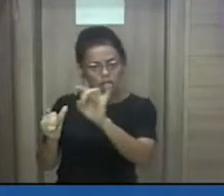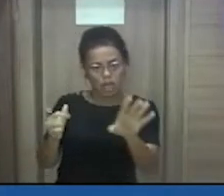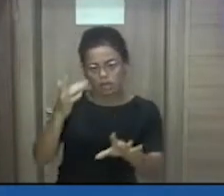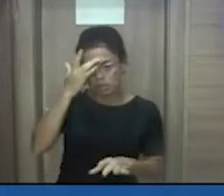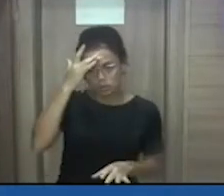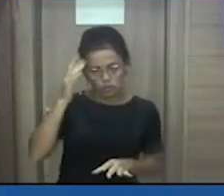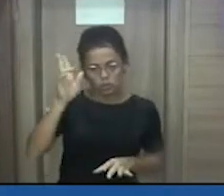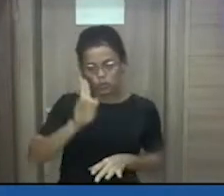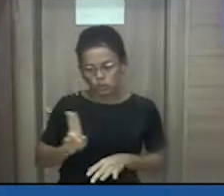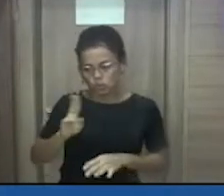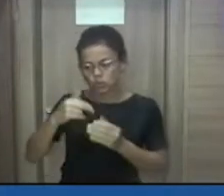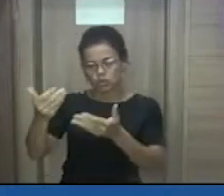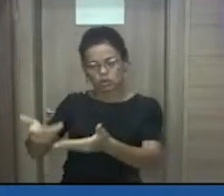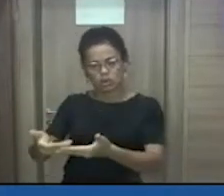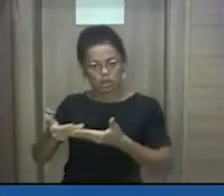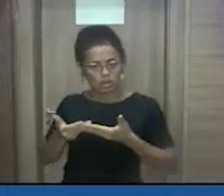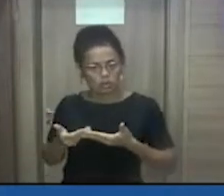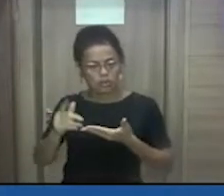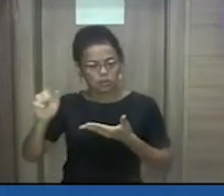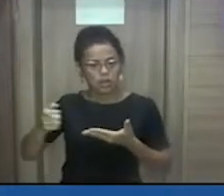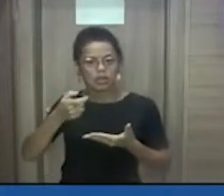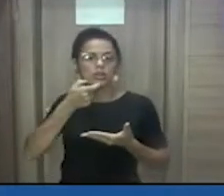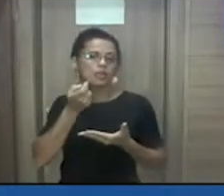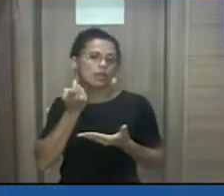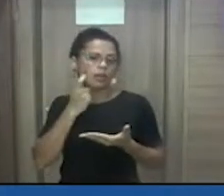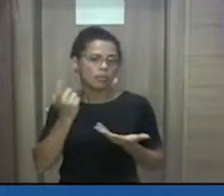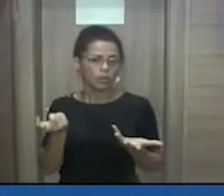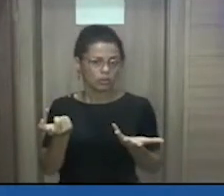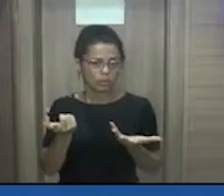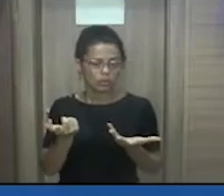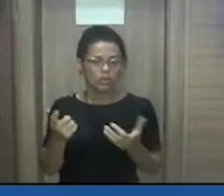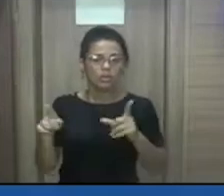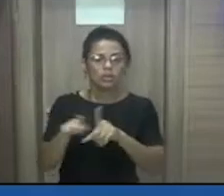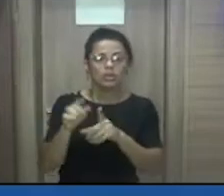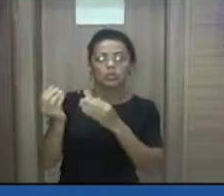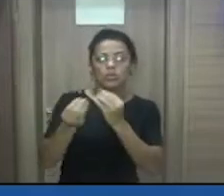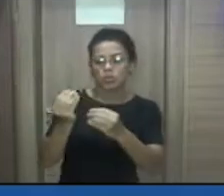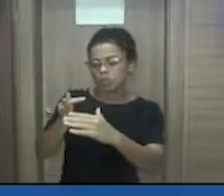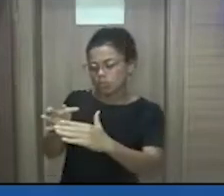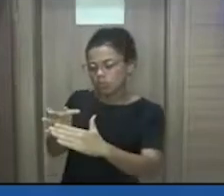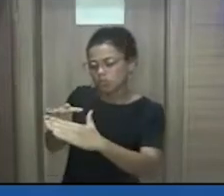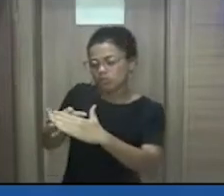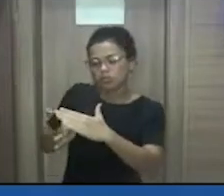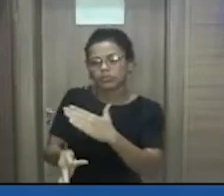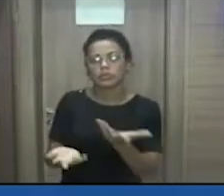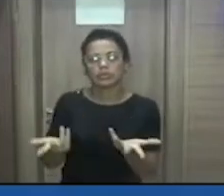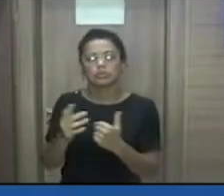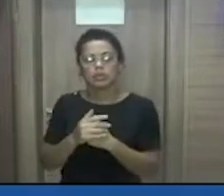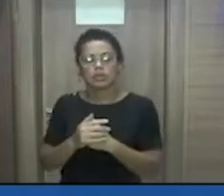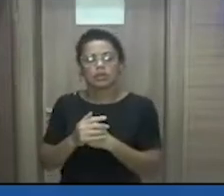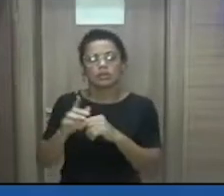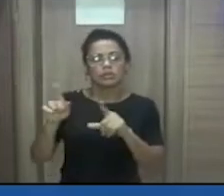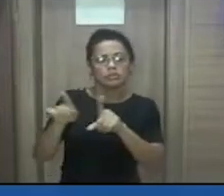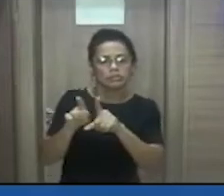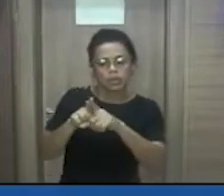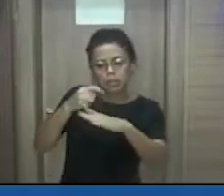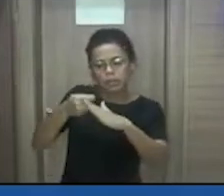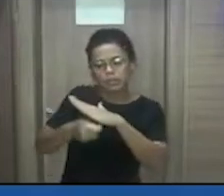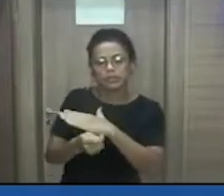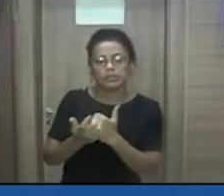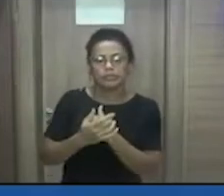que estão recebendo essa prótese, e também a importância do cofinanciamento tripartite, pensando aí em elementos indutores